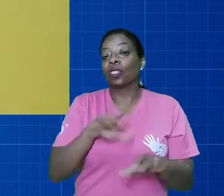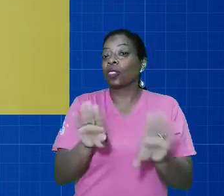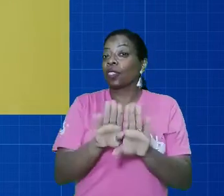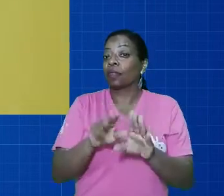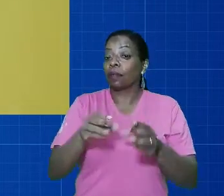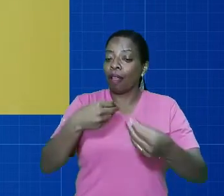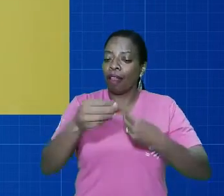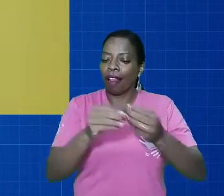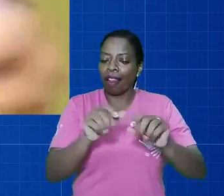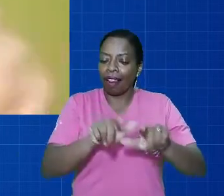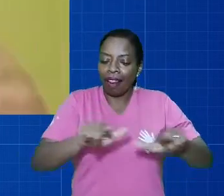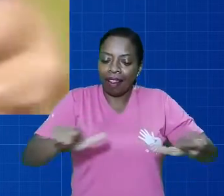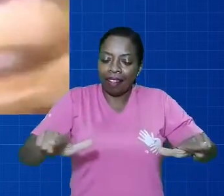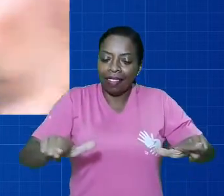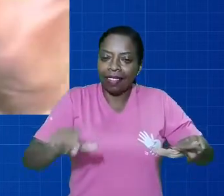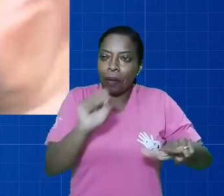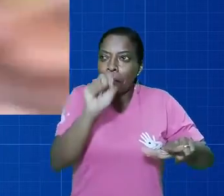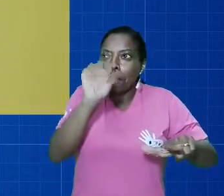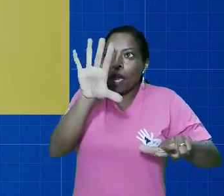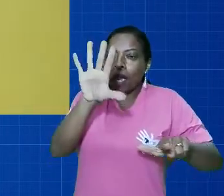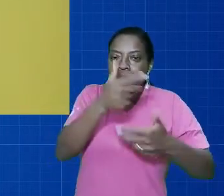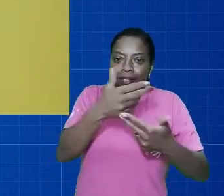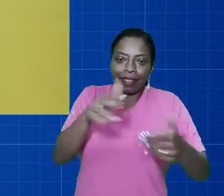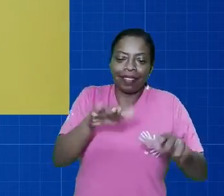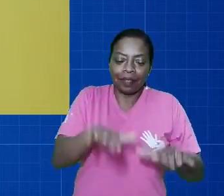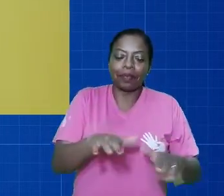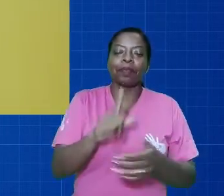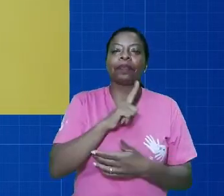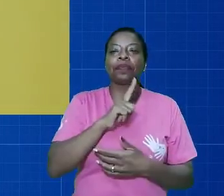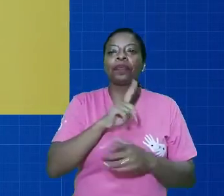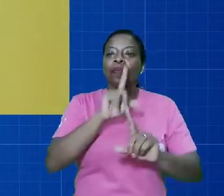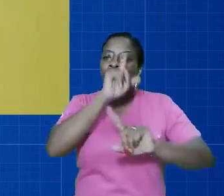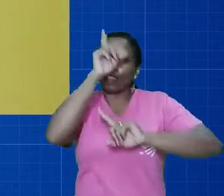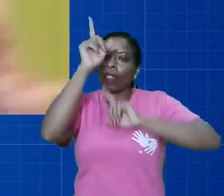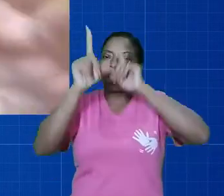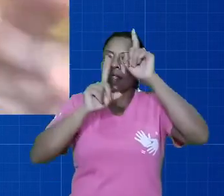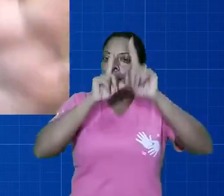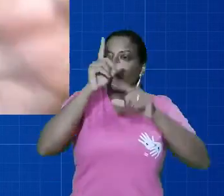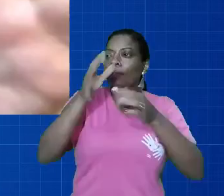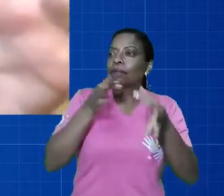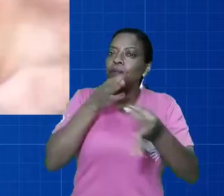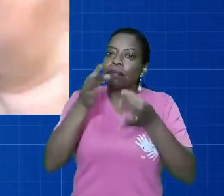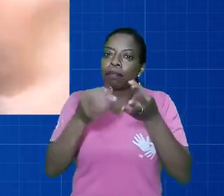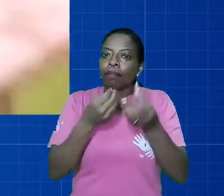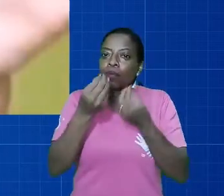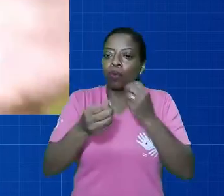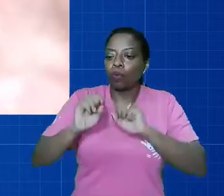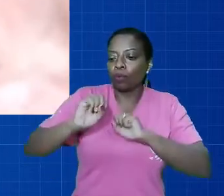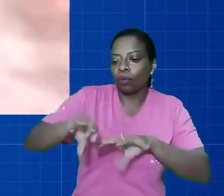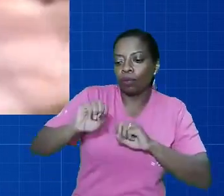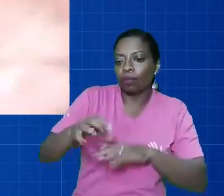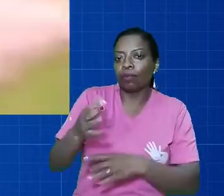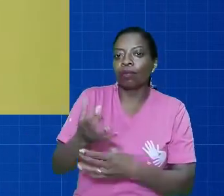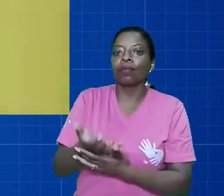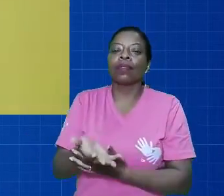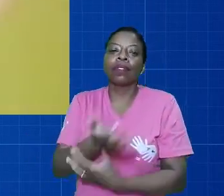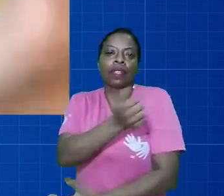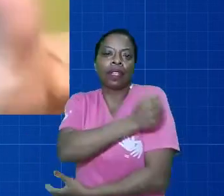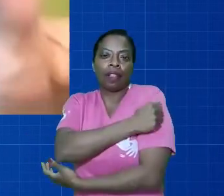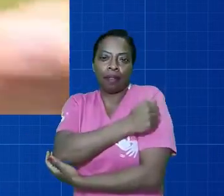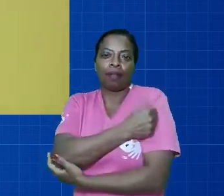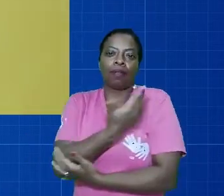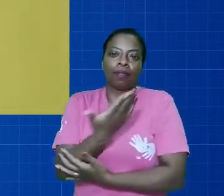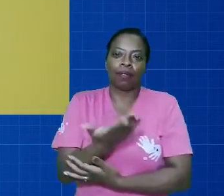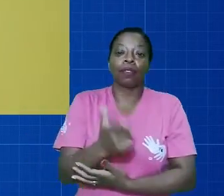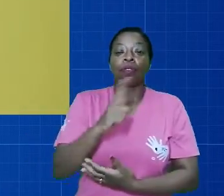Tinha ideias e sugestões do que fazer com o aluno em sala de aula. Então, eram quatro caixas com